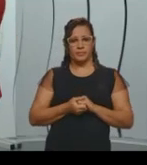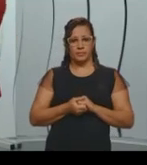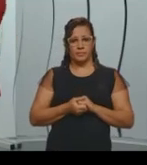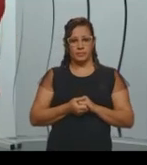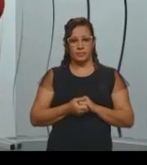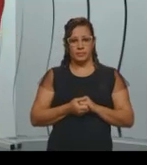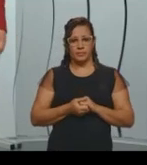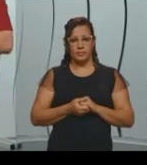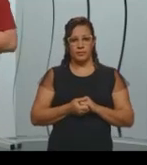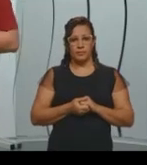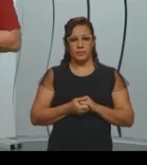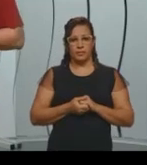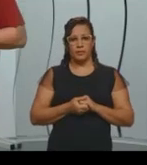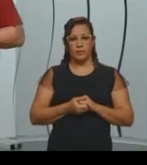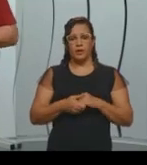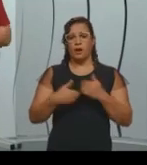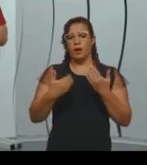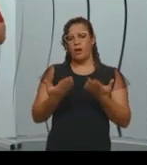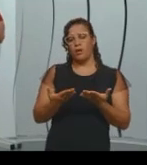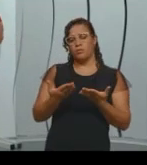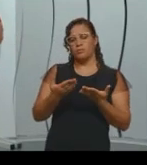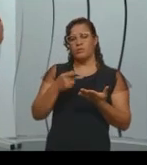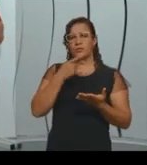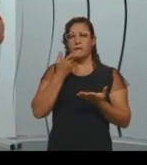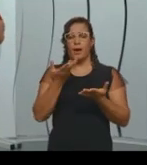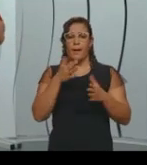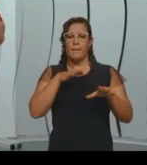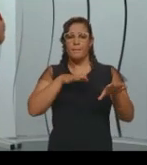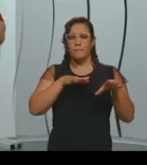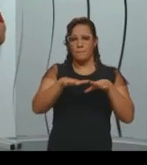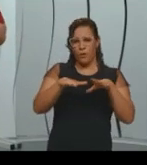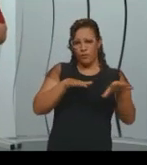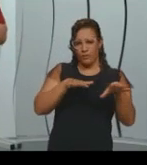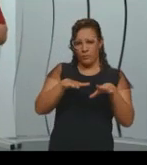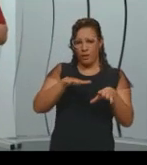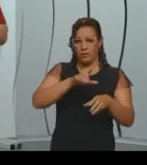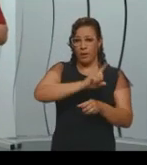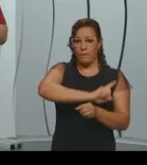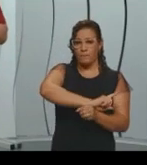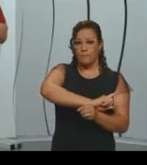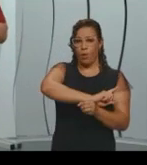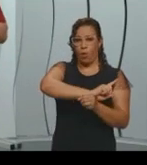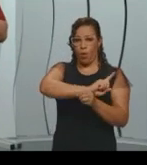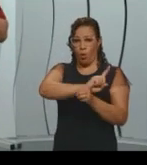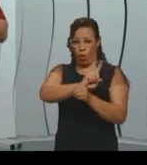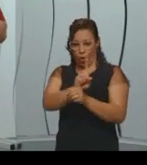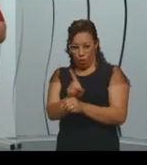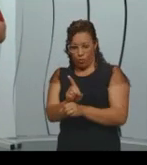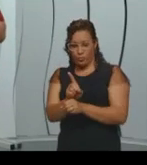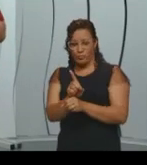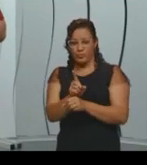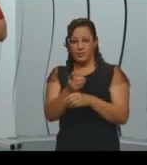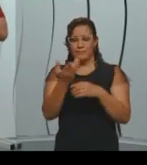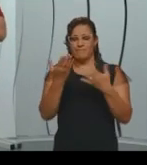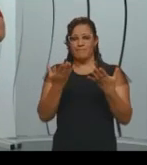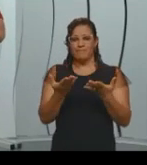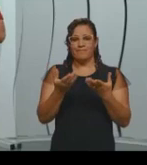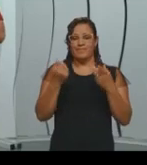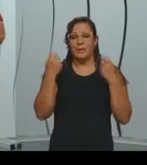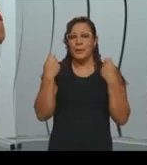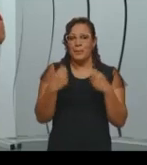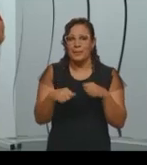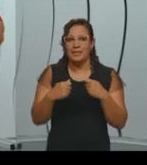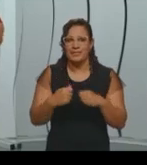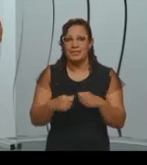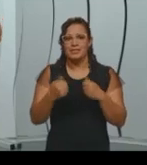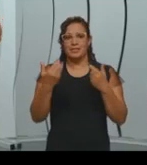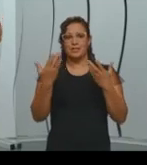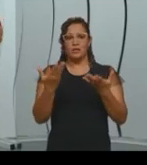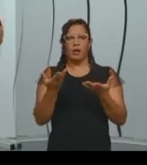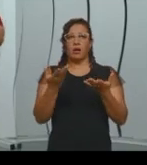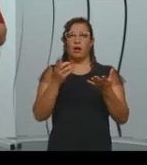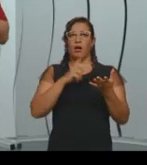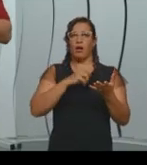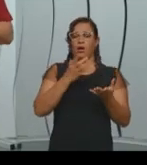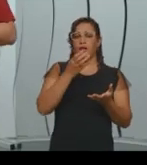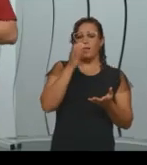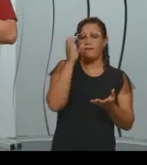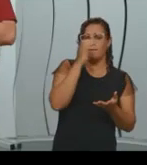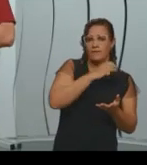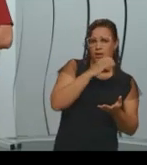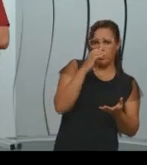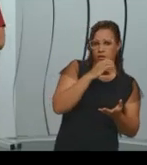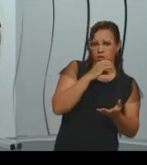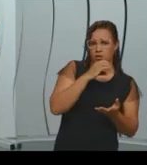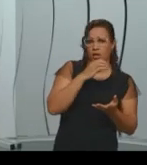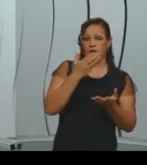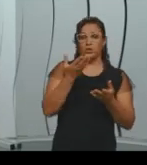Então, olha só. Quando falamos de movimento acelerado, eu preciso que os sinais tanto da velocidade como